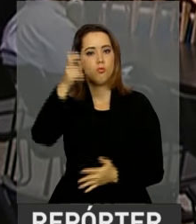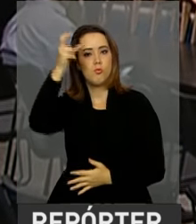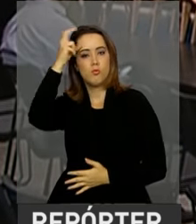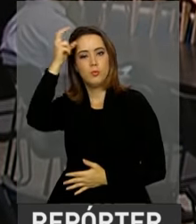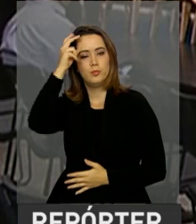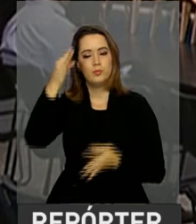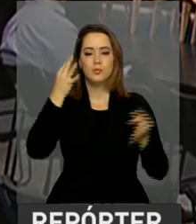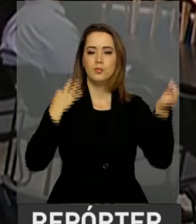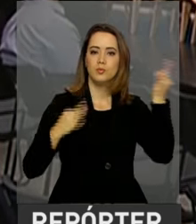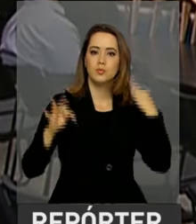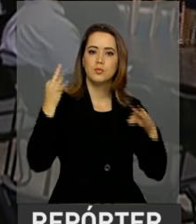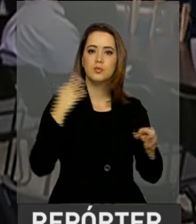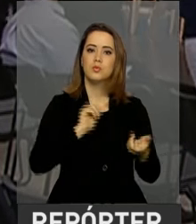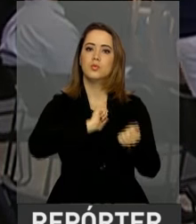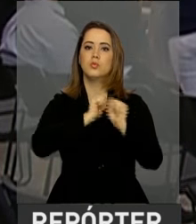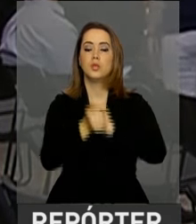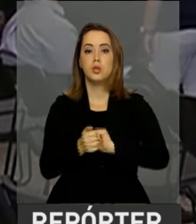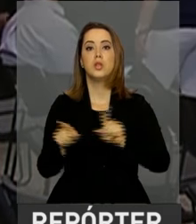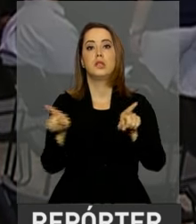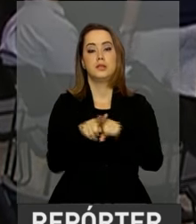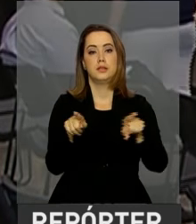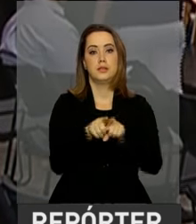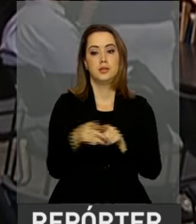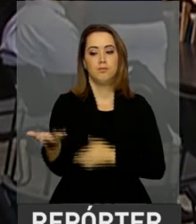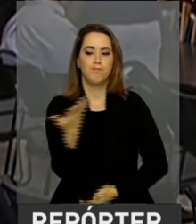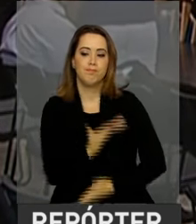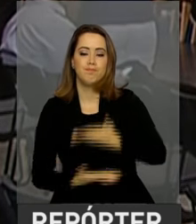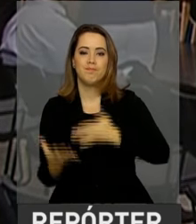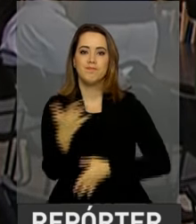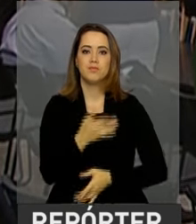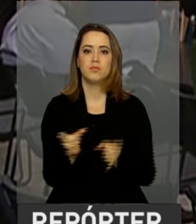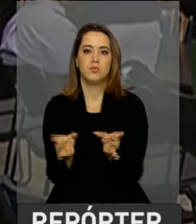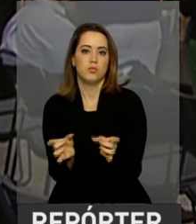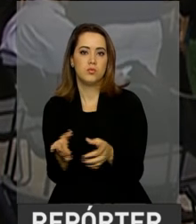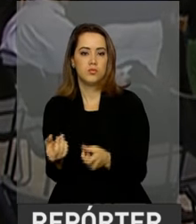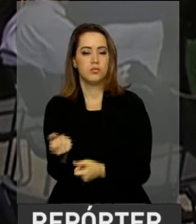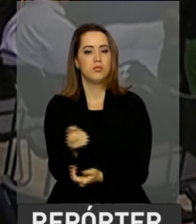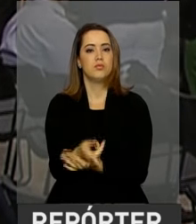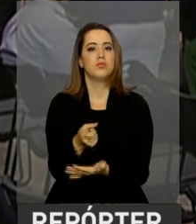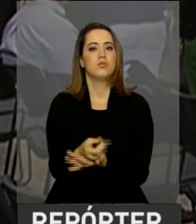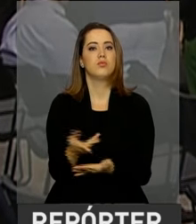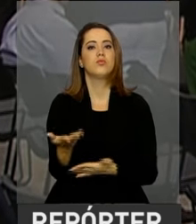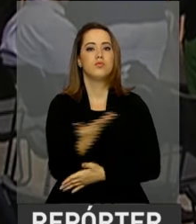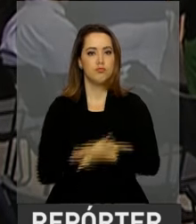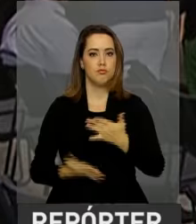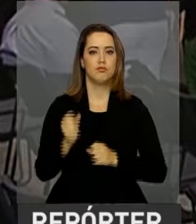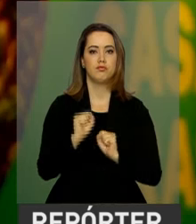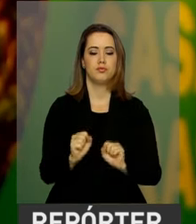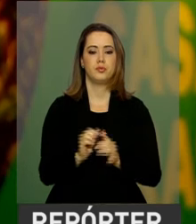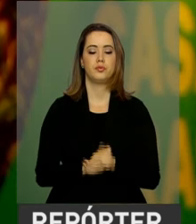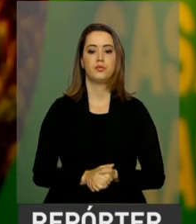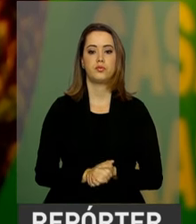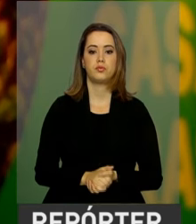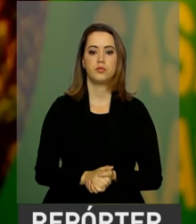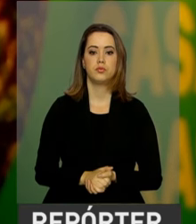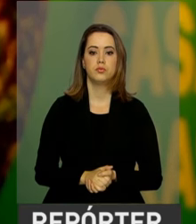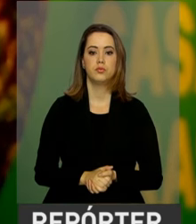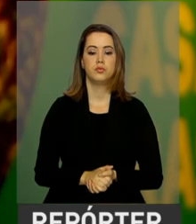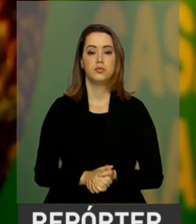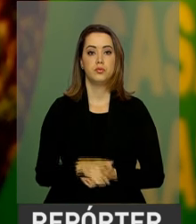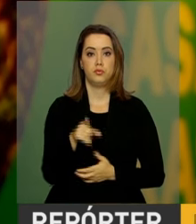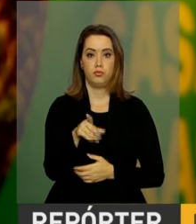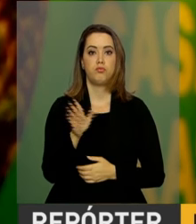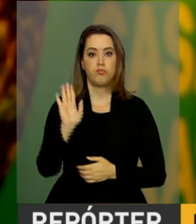tem oportunidades de negócios. É o que explica o porta-voz Yun Yamamoto. Vamos ouvi-lo. Nós sabemos que